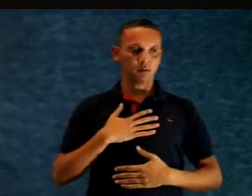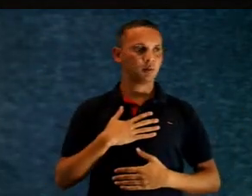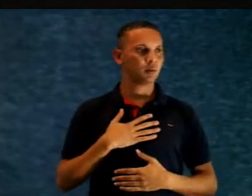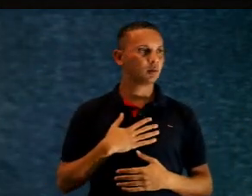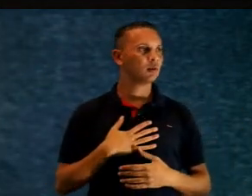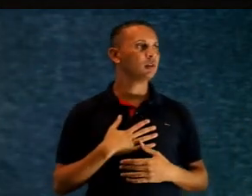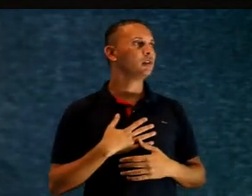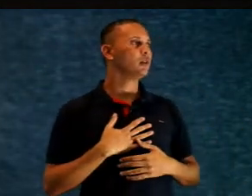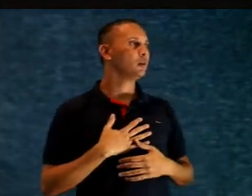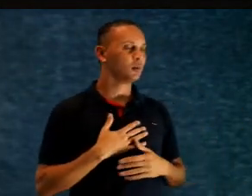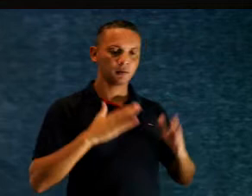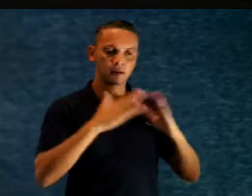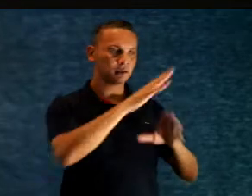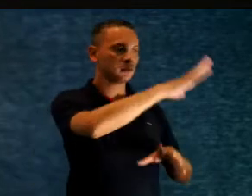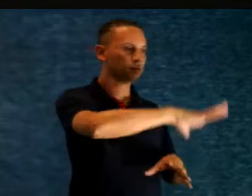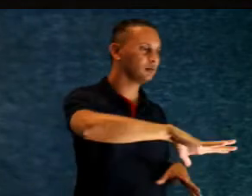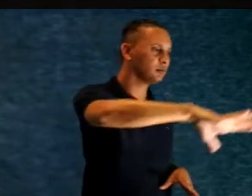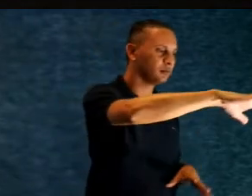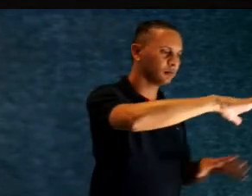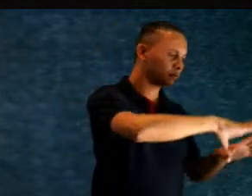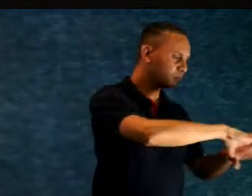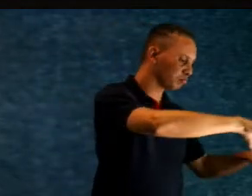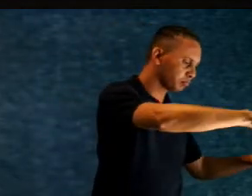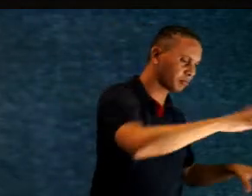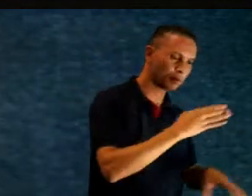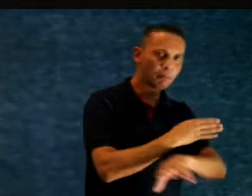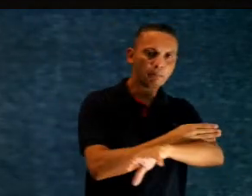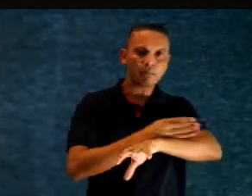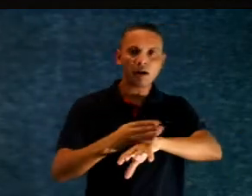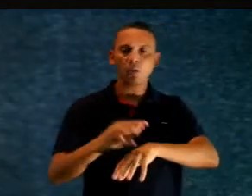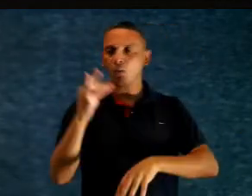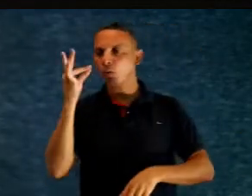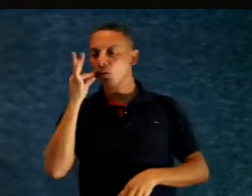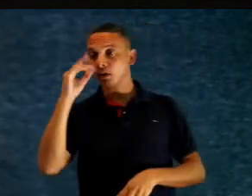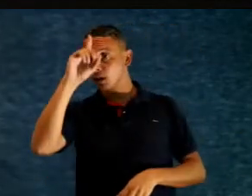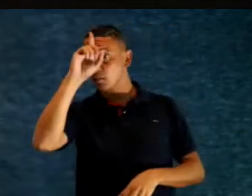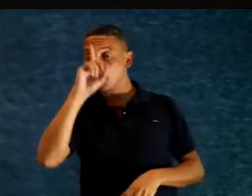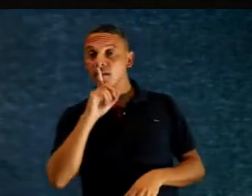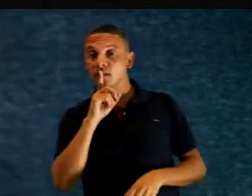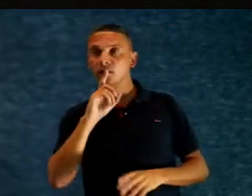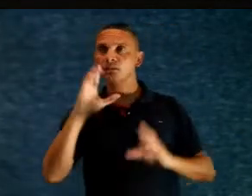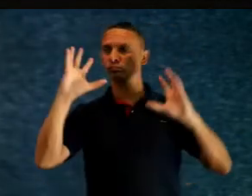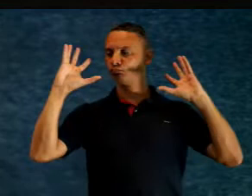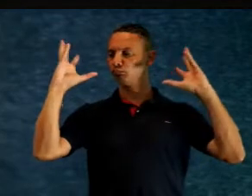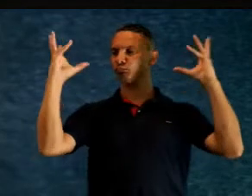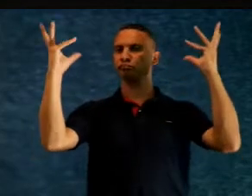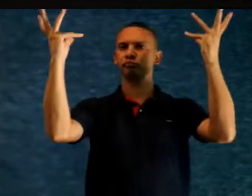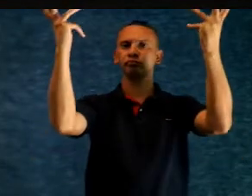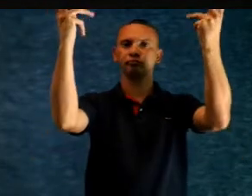de família. Há muitos anos atrás, Célia e eu vínhamos aqui brincar de panelinha.